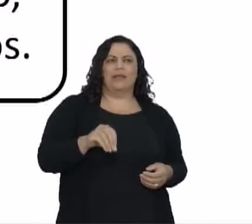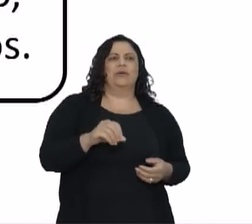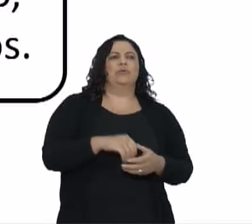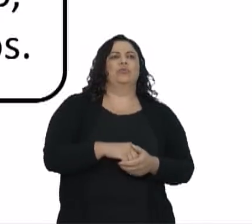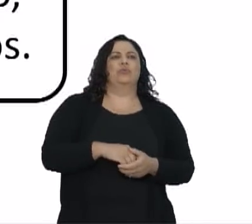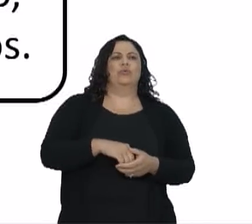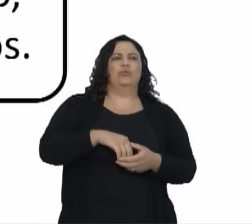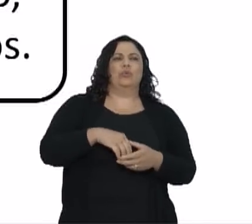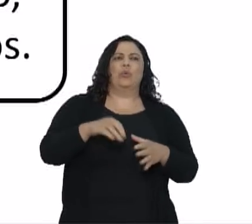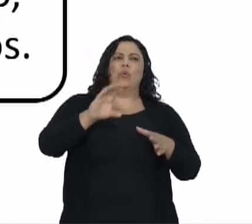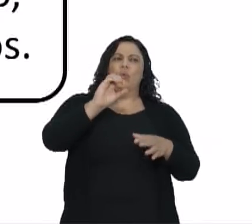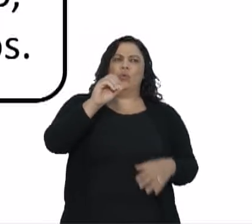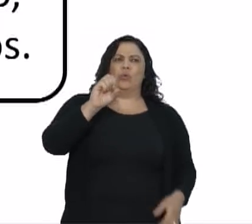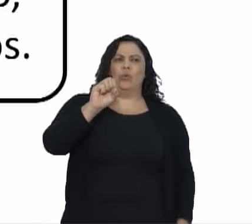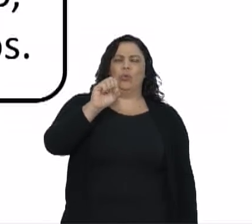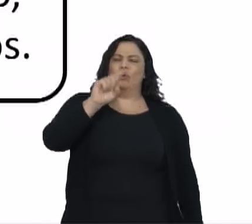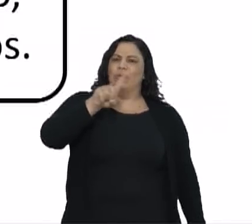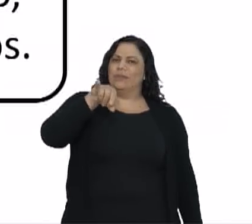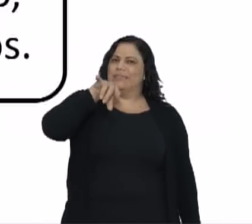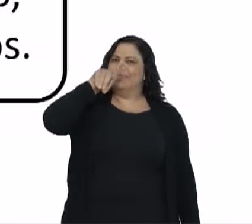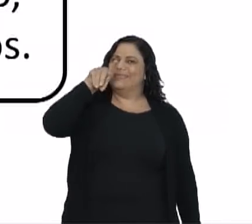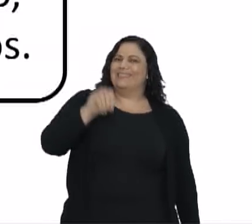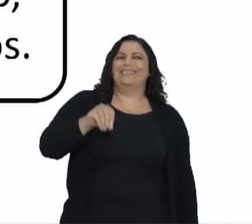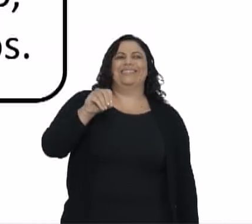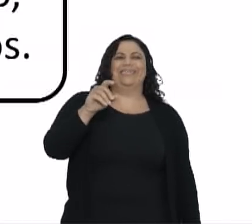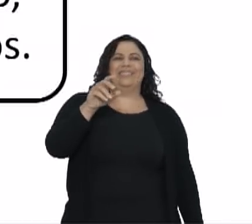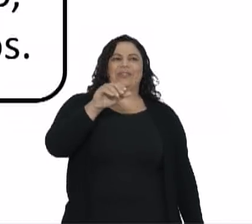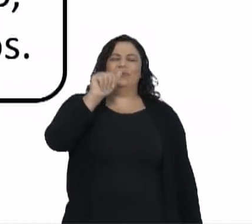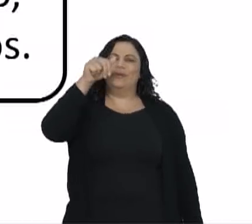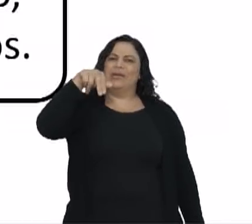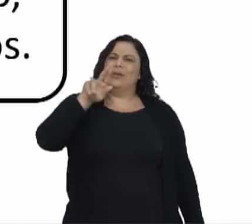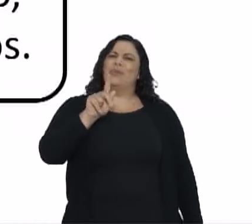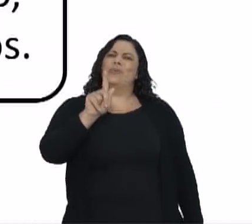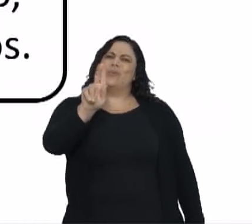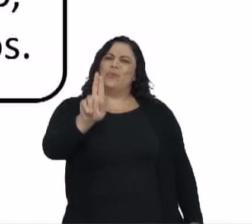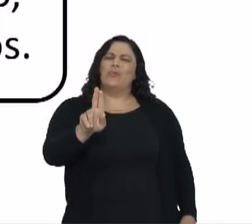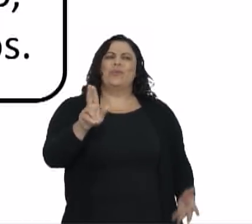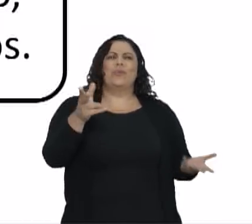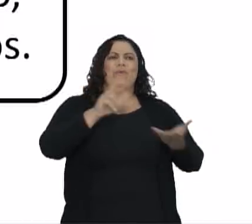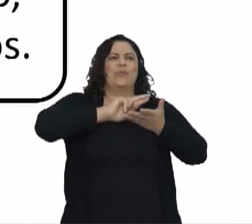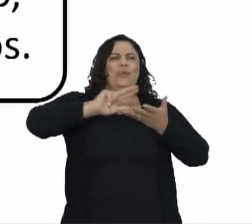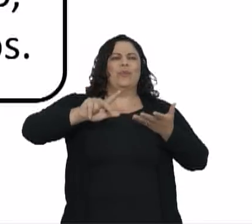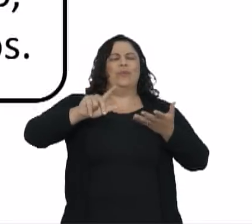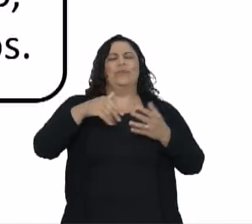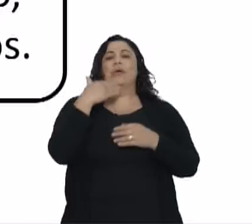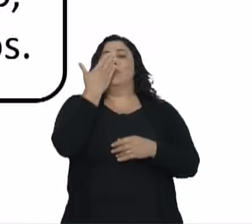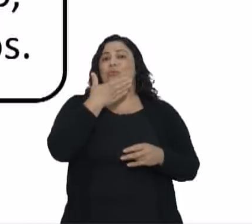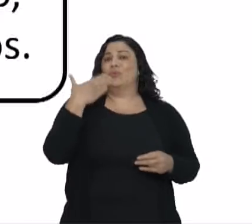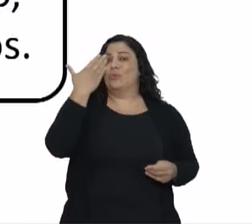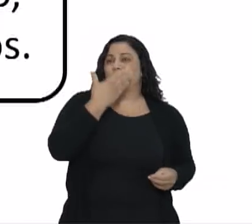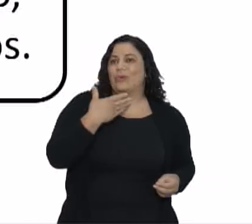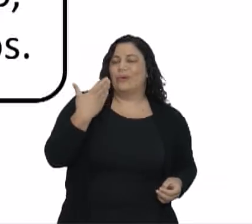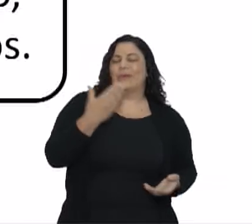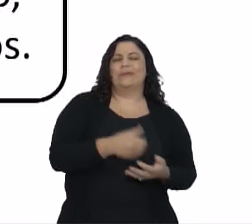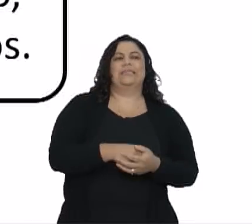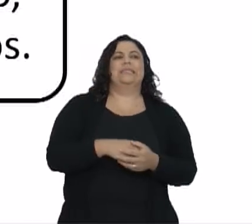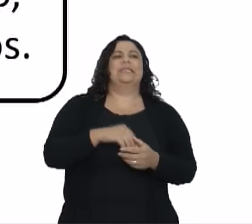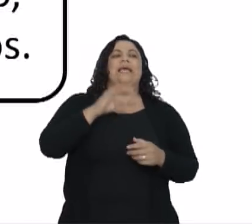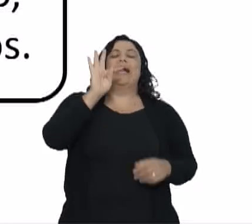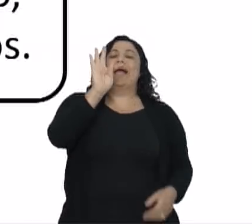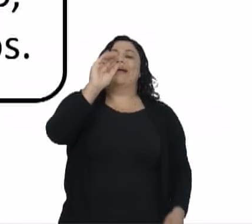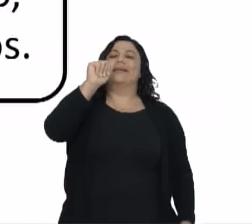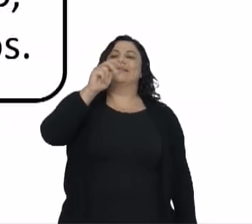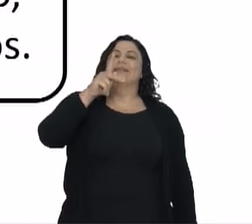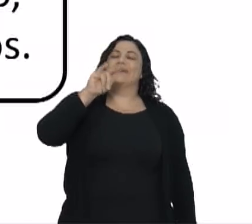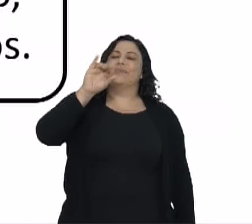cuscuz salgado, o quindim, o angu doce, o doce de abóbora, a tapioca, que é algo que